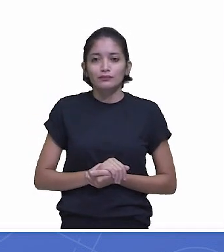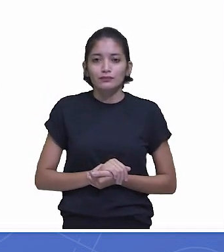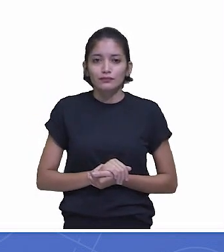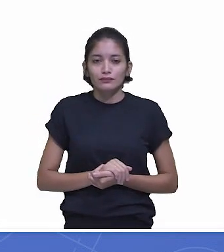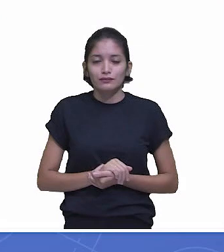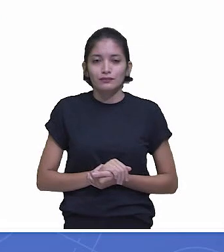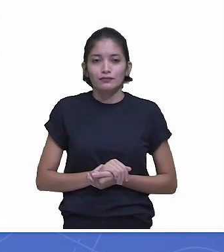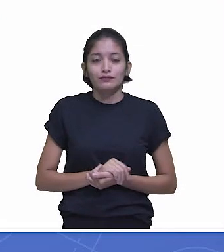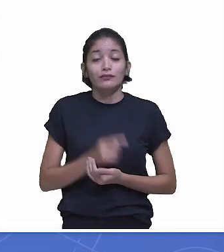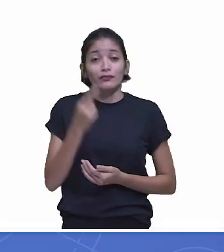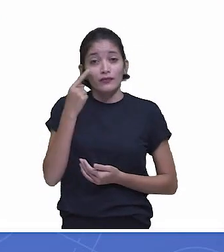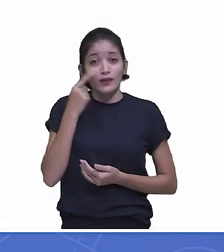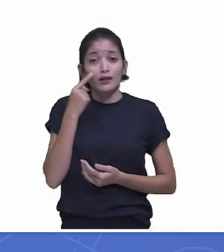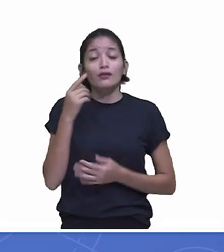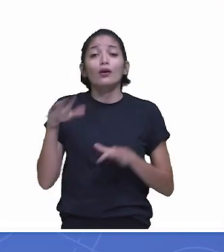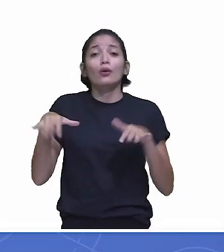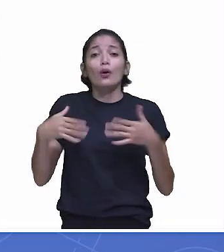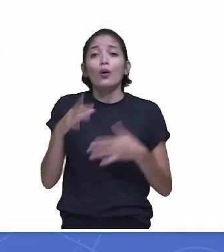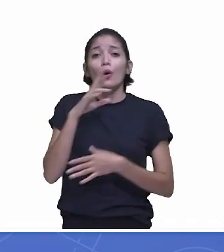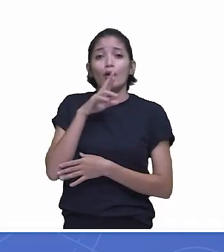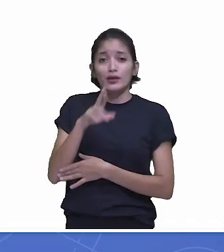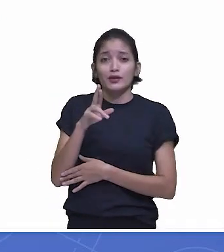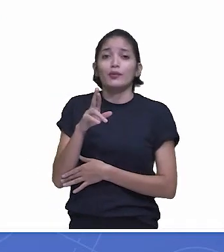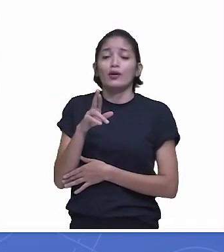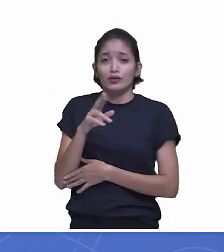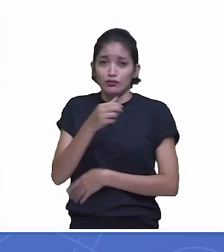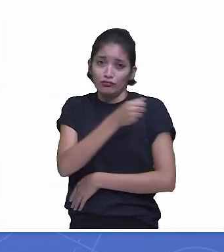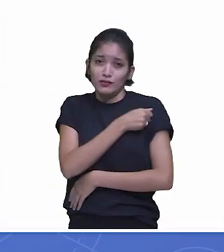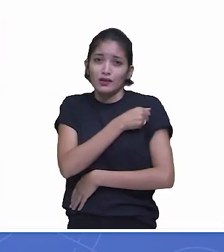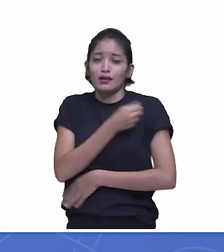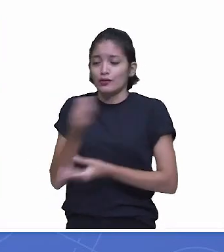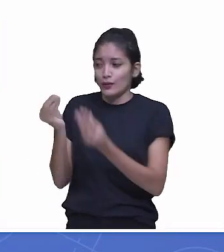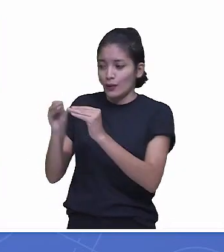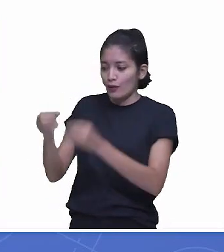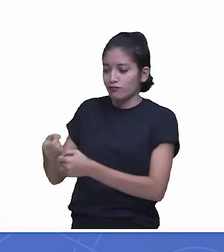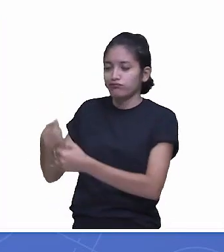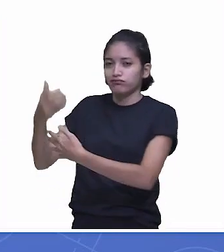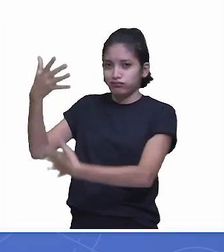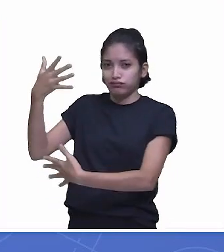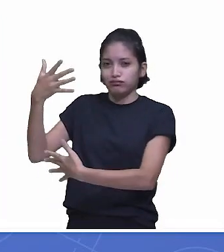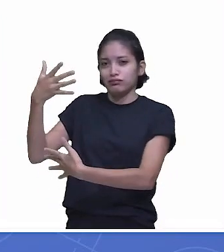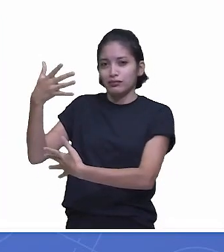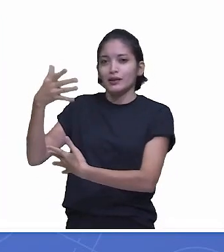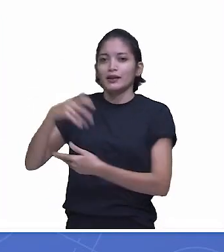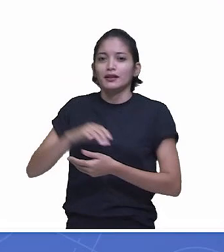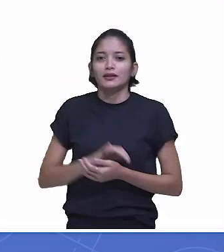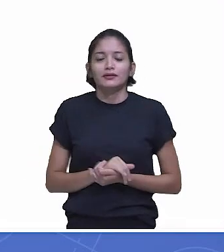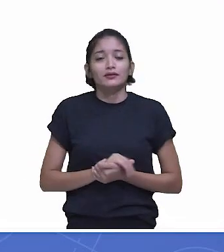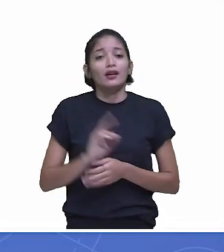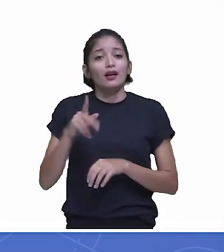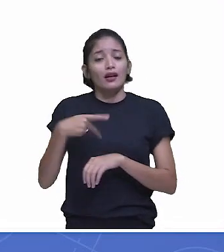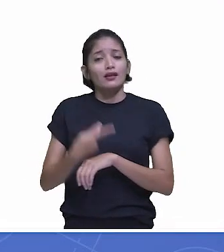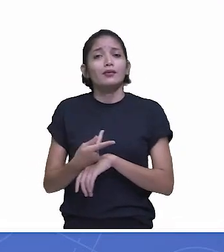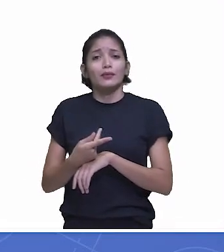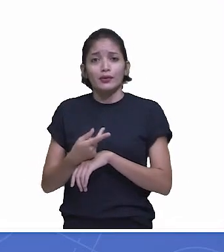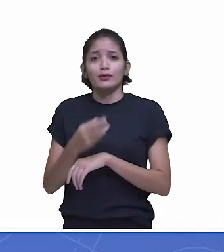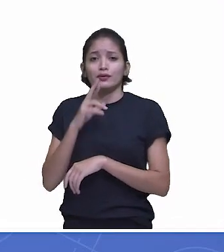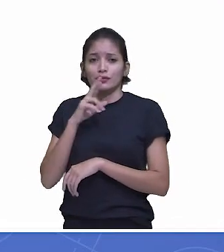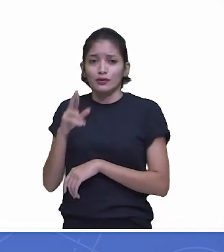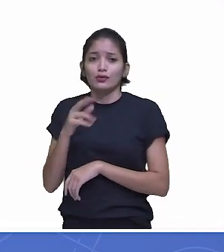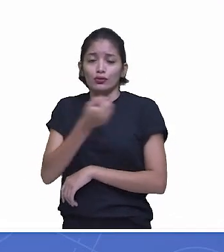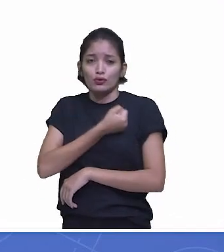vamos observar quais foram as respostas que foram enviadas para o nosso chat em relação a essa questão de número